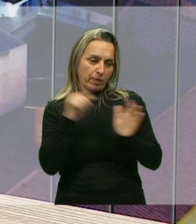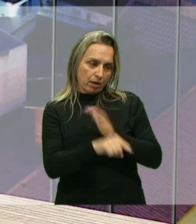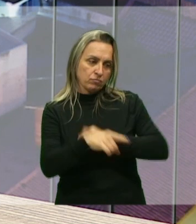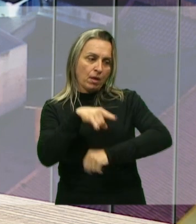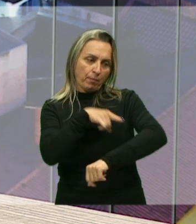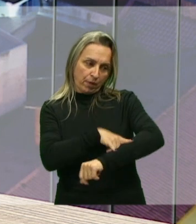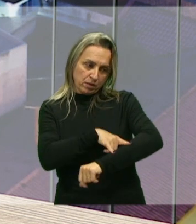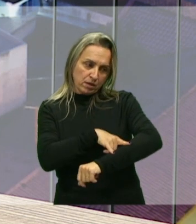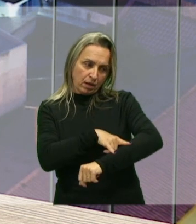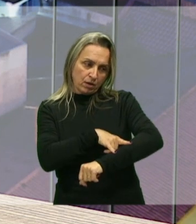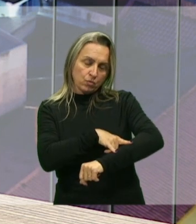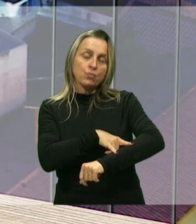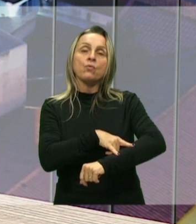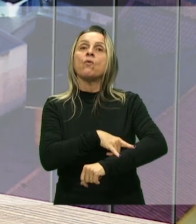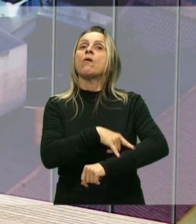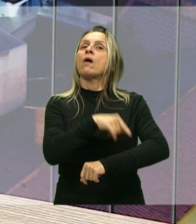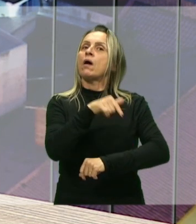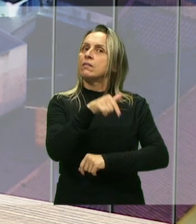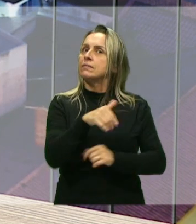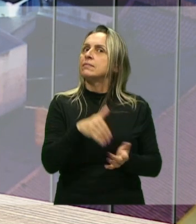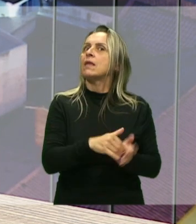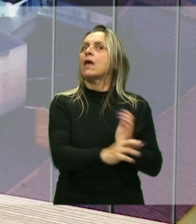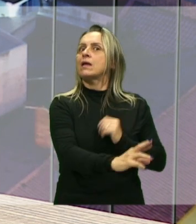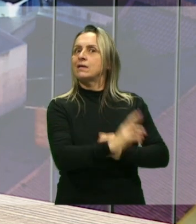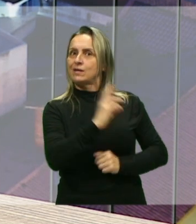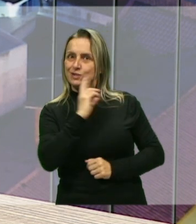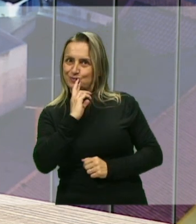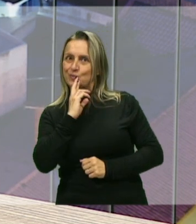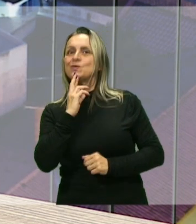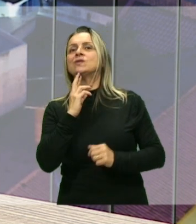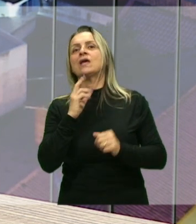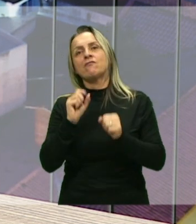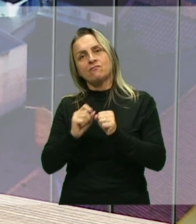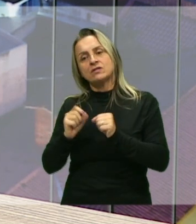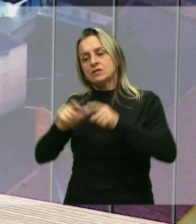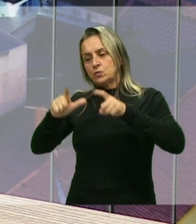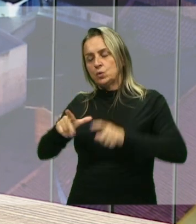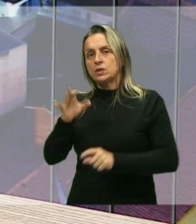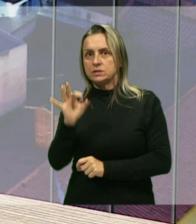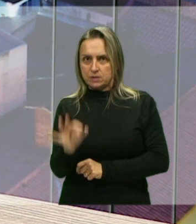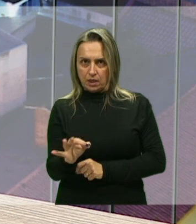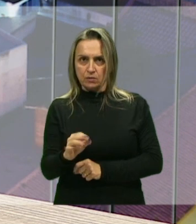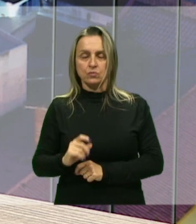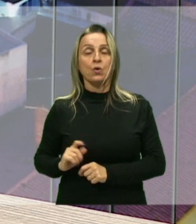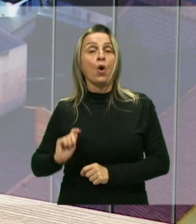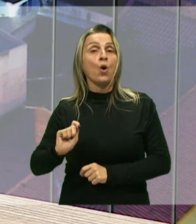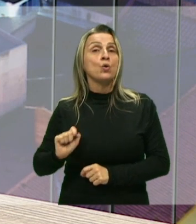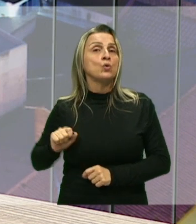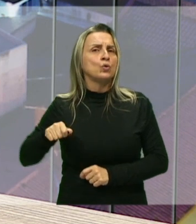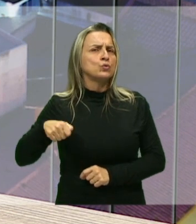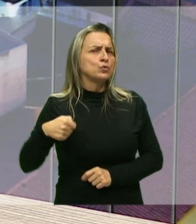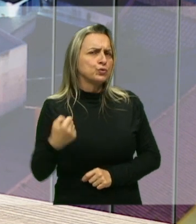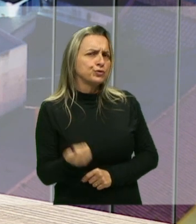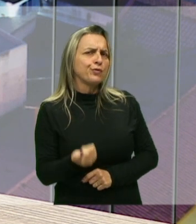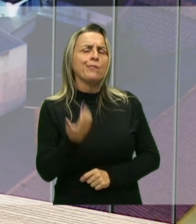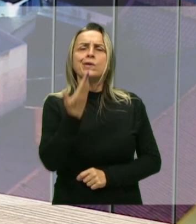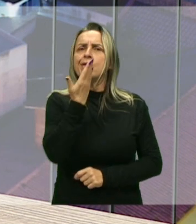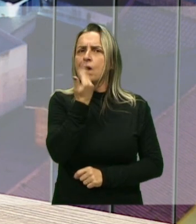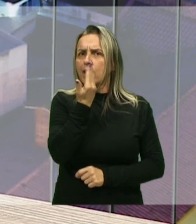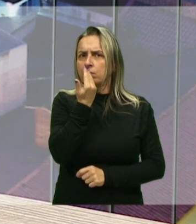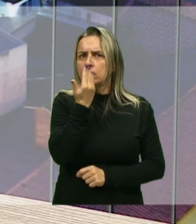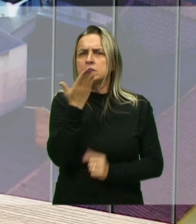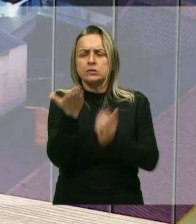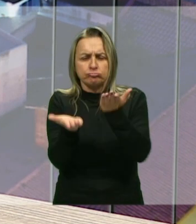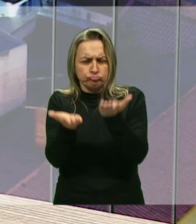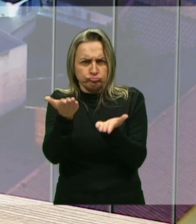ficar falando no local adequado para ele fazer. Em relação à alimentação, o cão é balanceado, a alimentação do